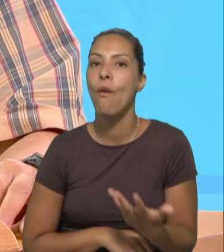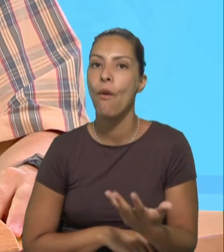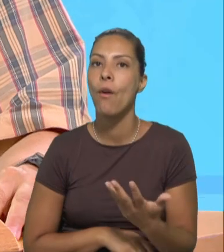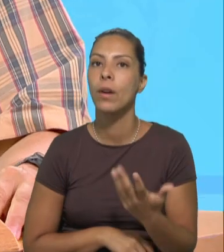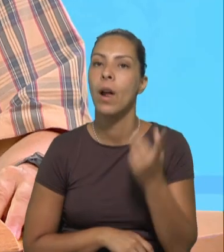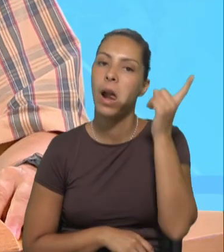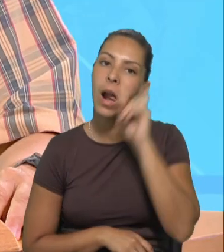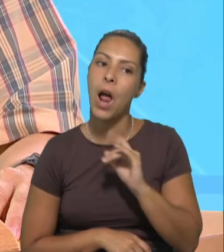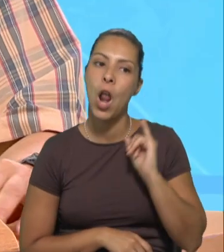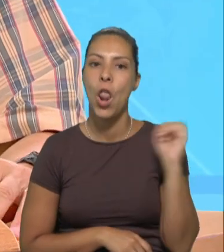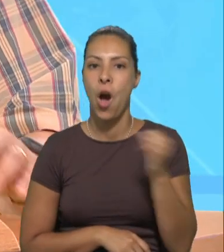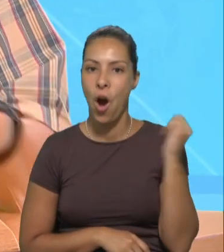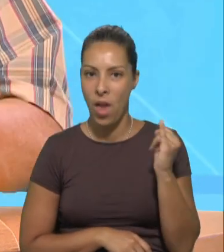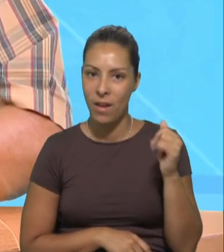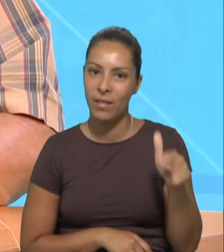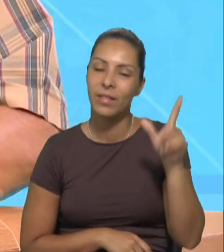também já se incorporam